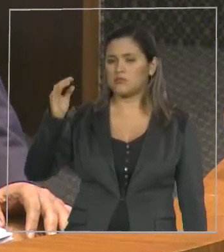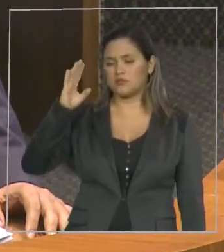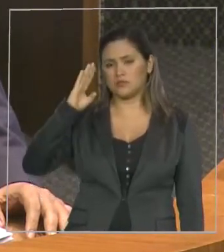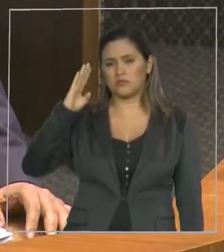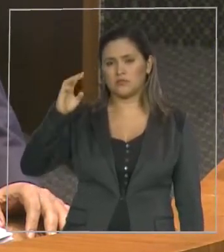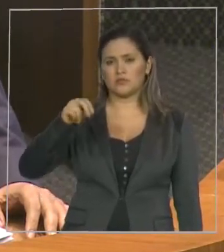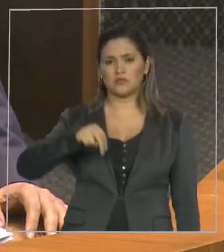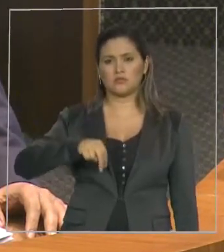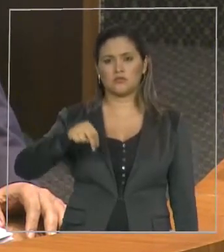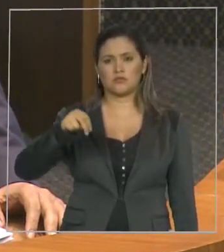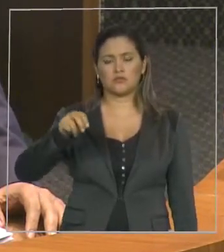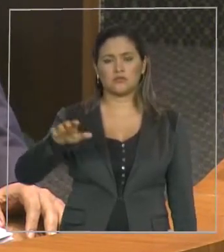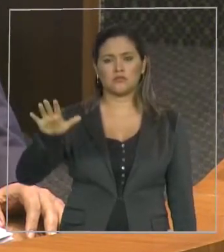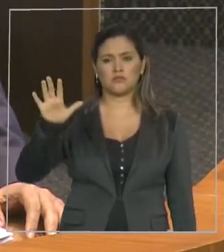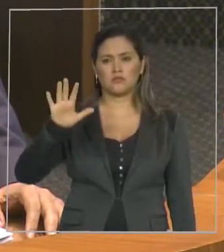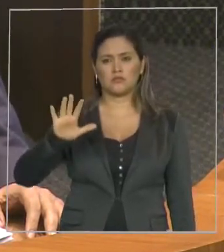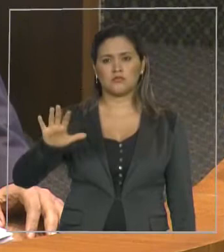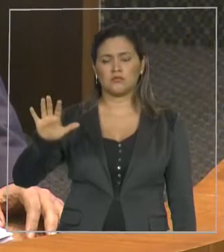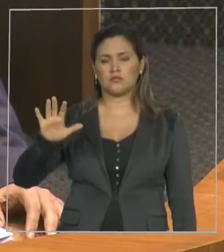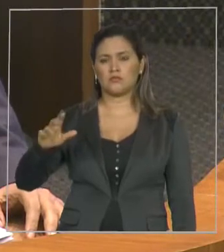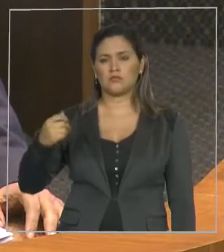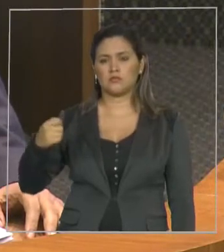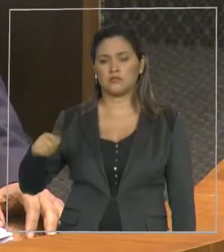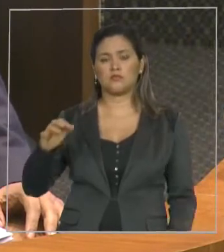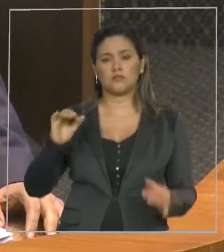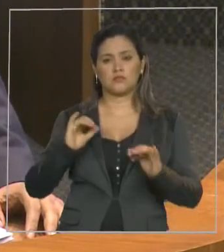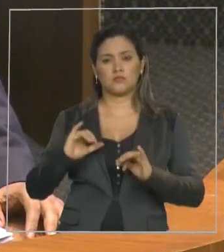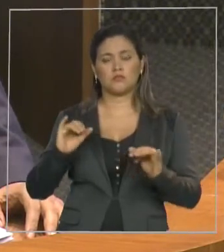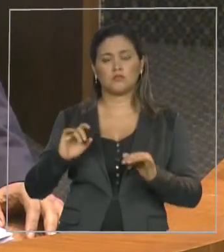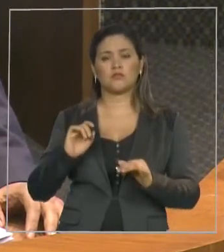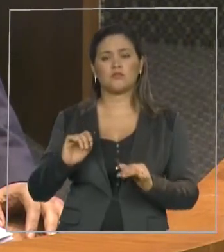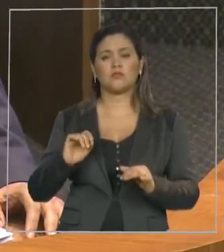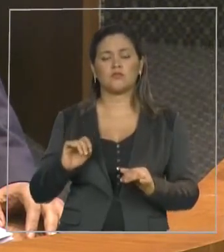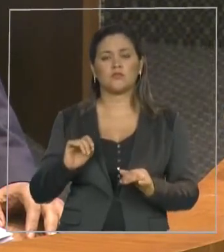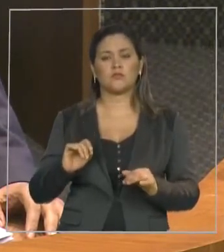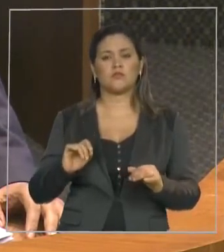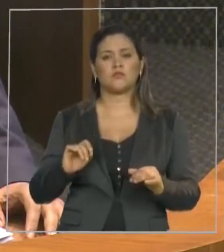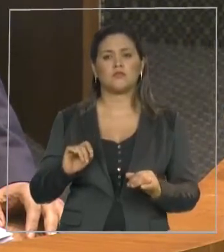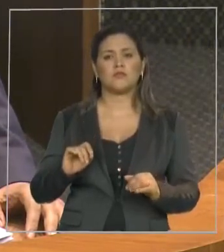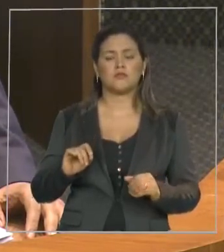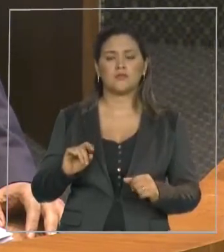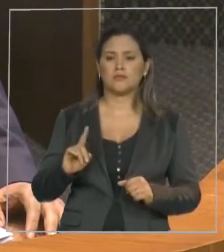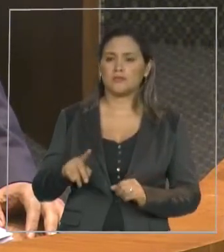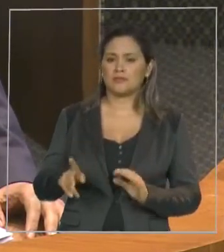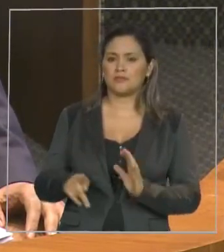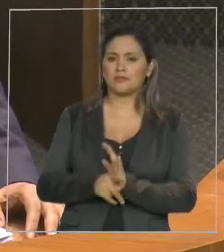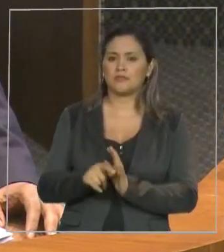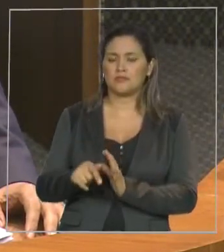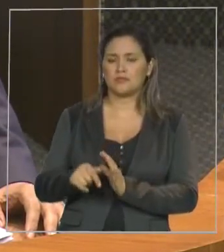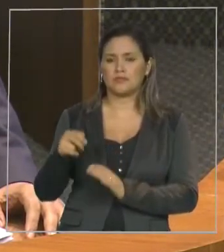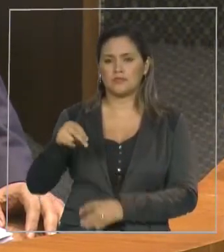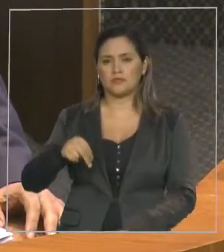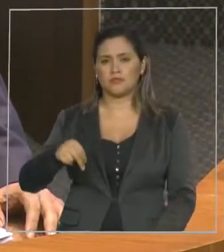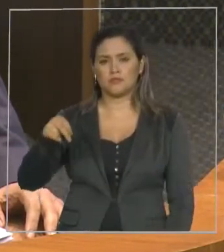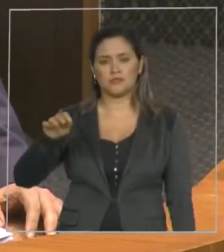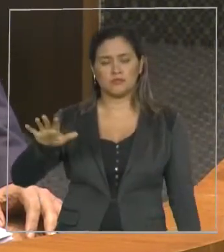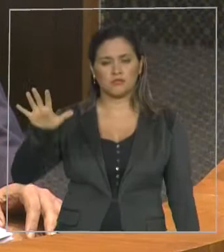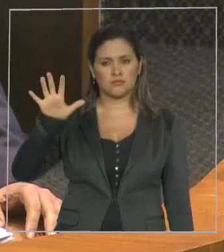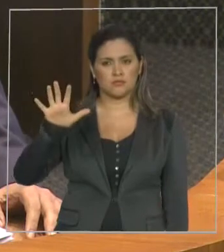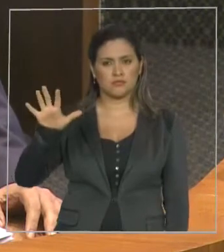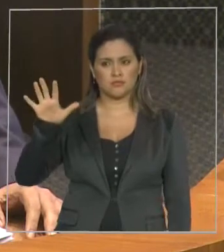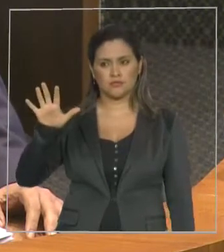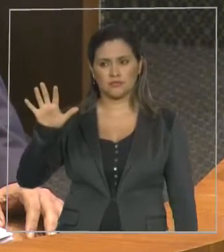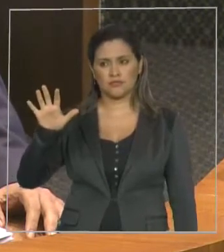partido genuinamente nordestino. Ele nasceu e cresceu no Nordeste. E